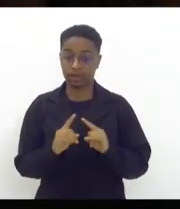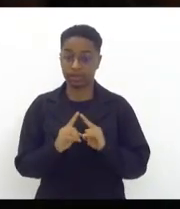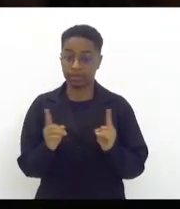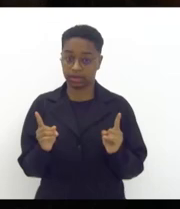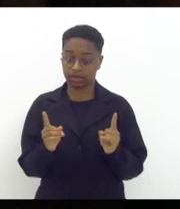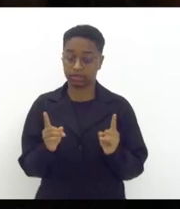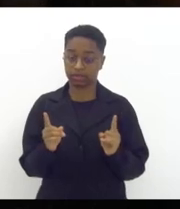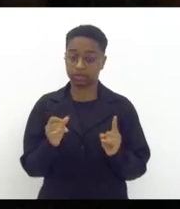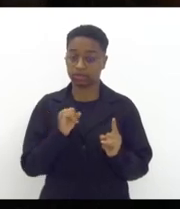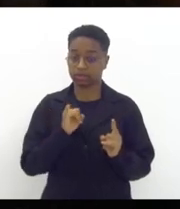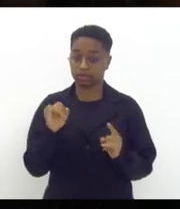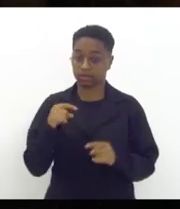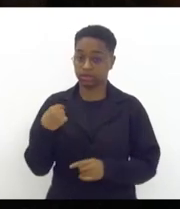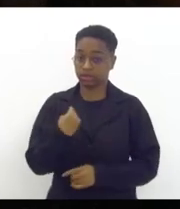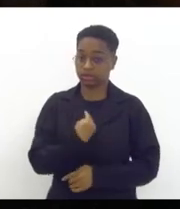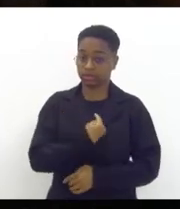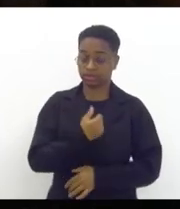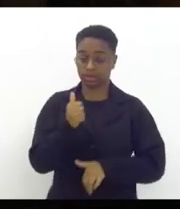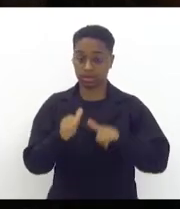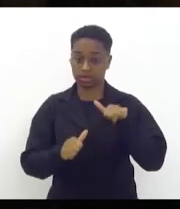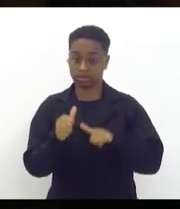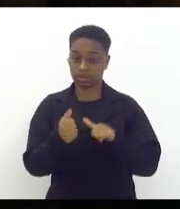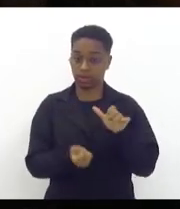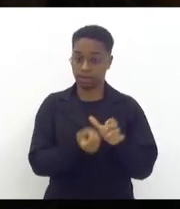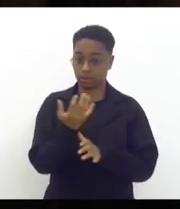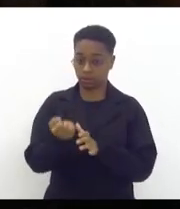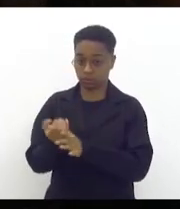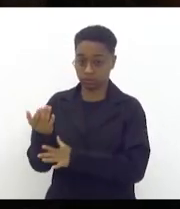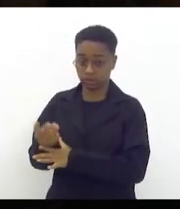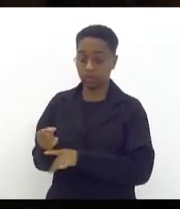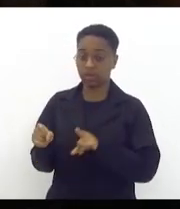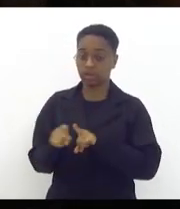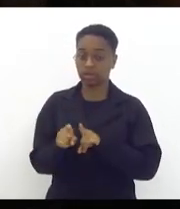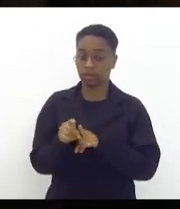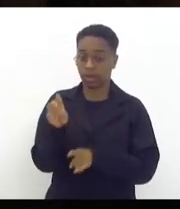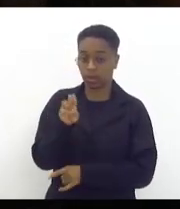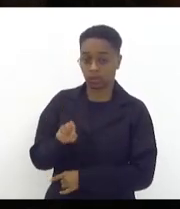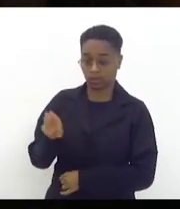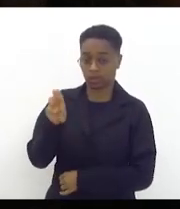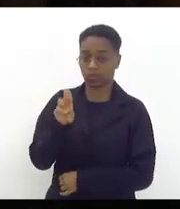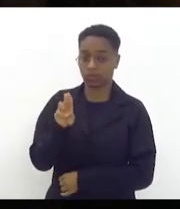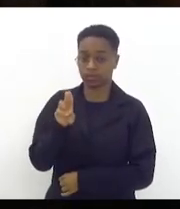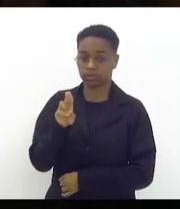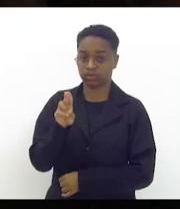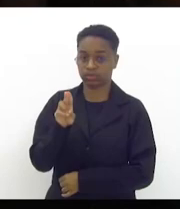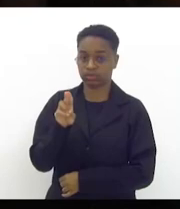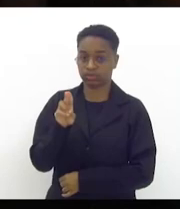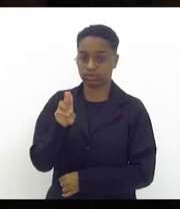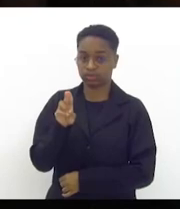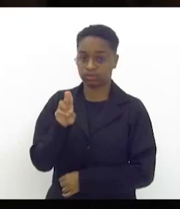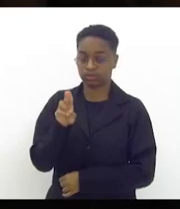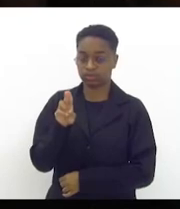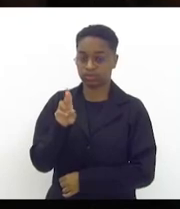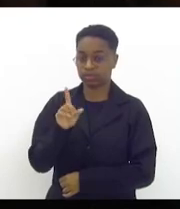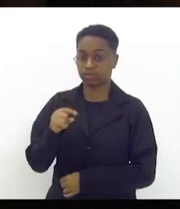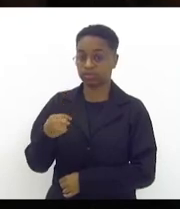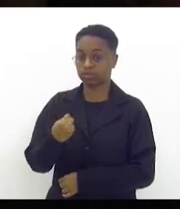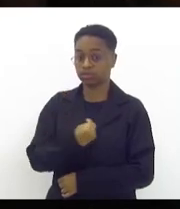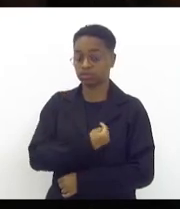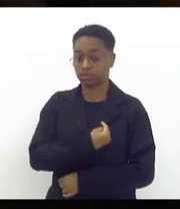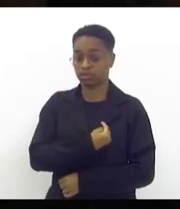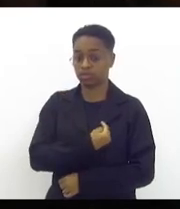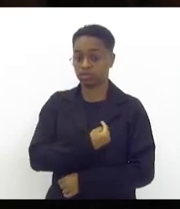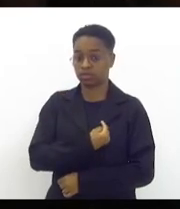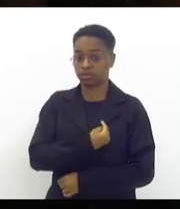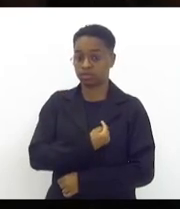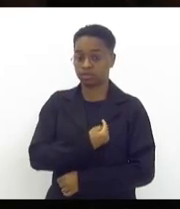se a gente cotejar produção e consumo, nós somos o estado